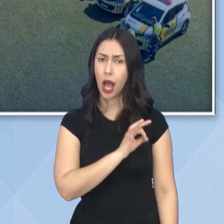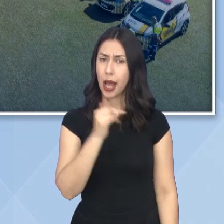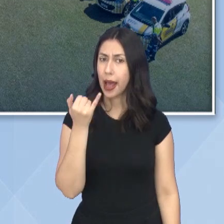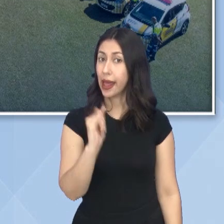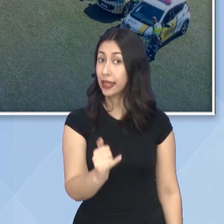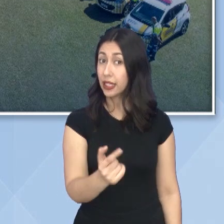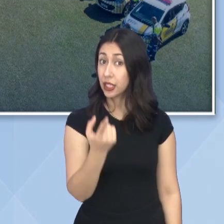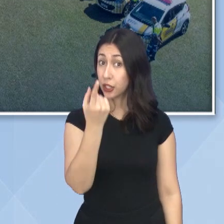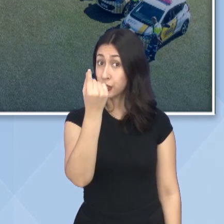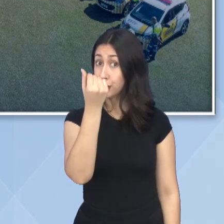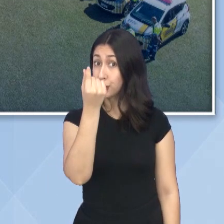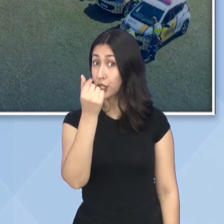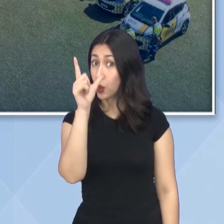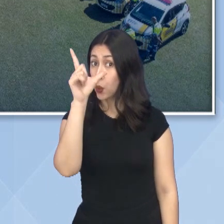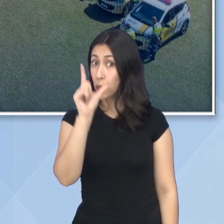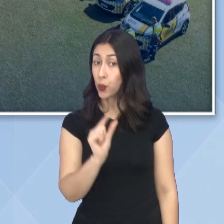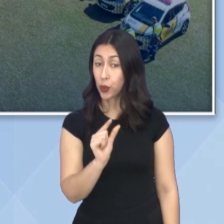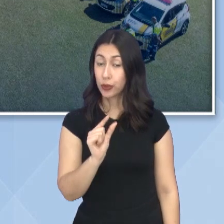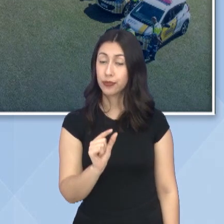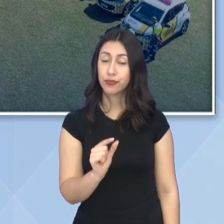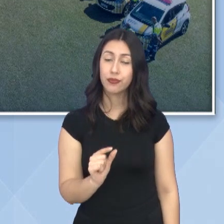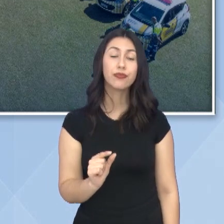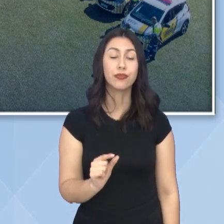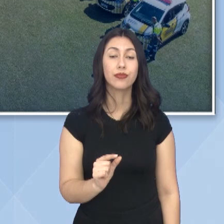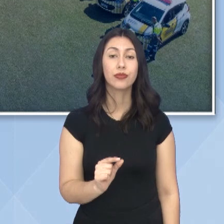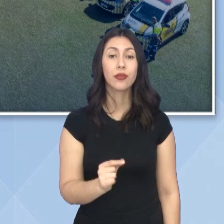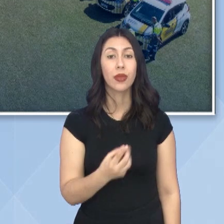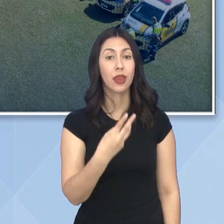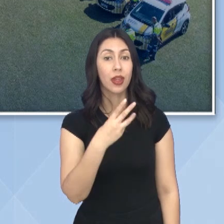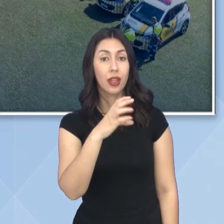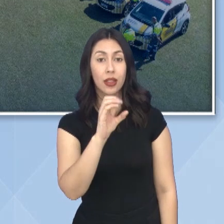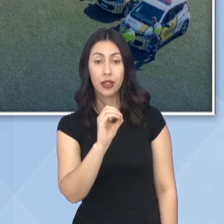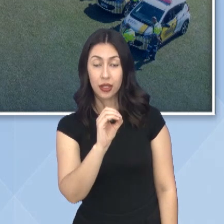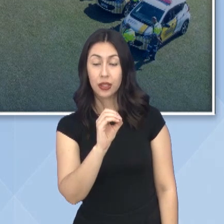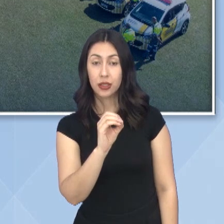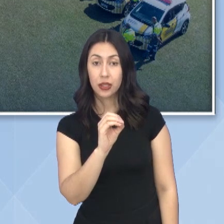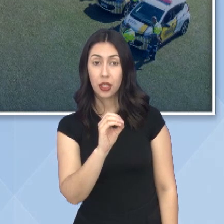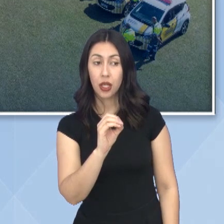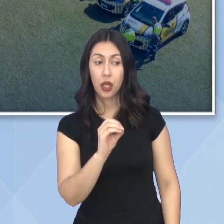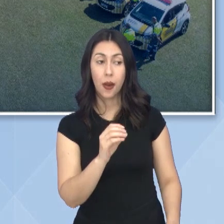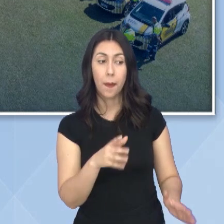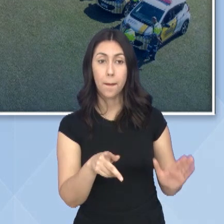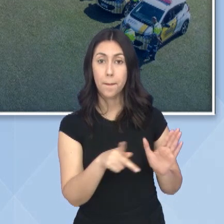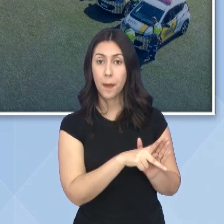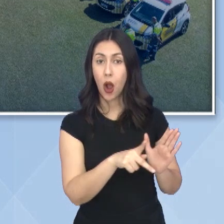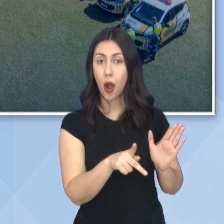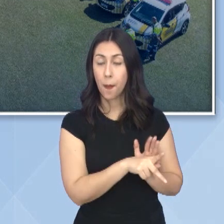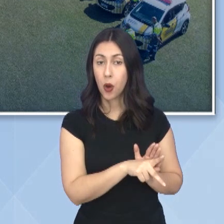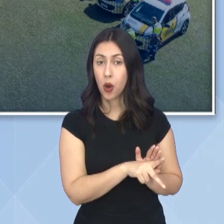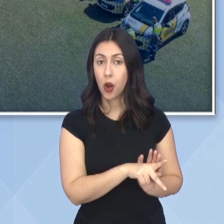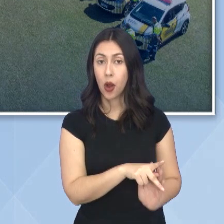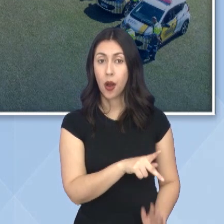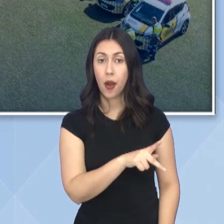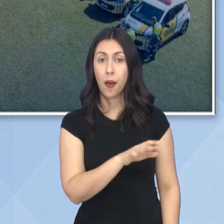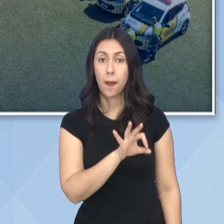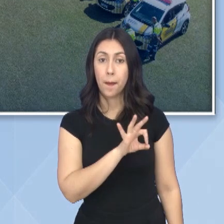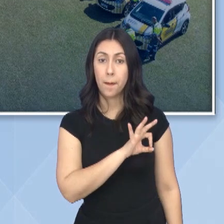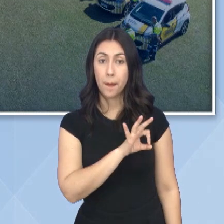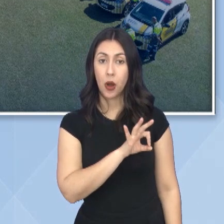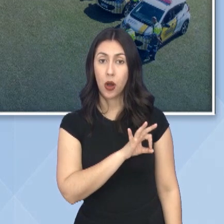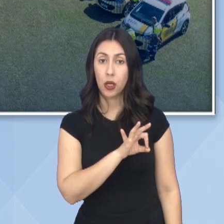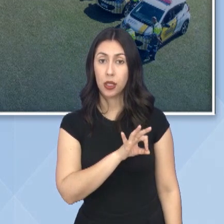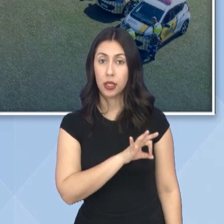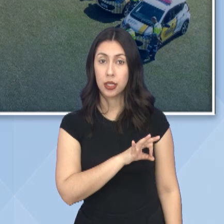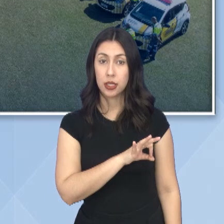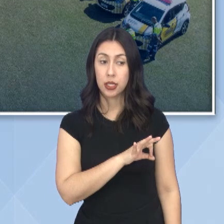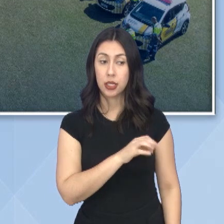economizar. Lembrando que são 30 delas diretamente para a Guarda Municipal, para a Guarda Civil Municipal e